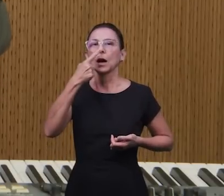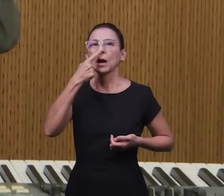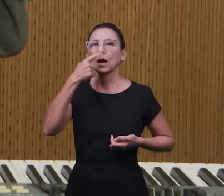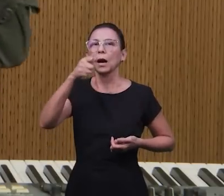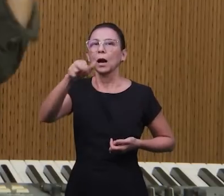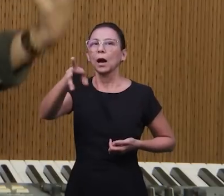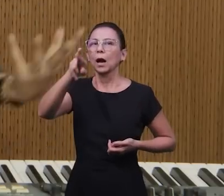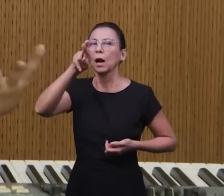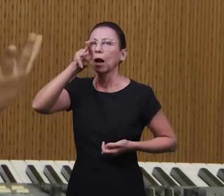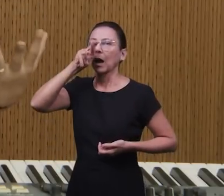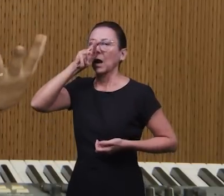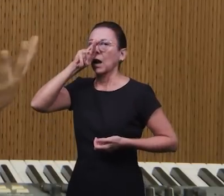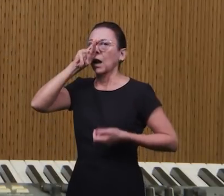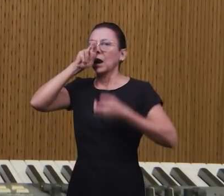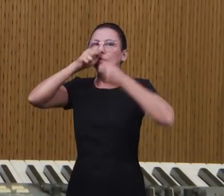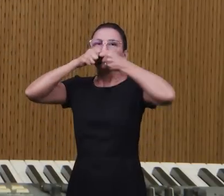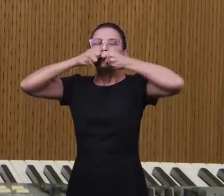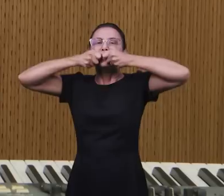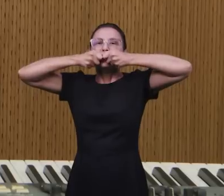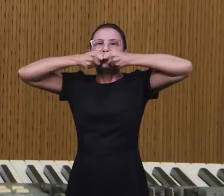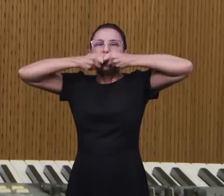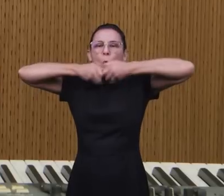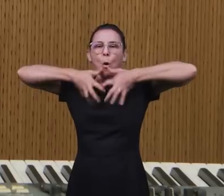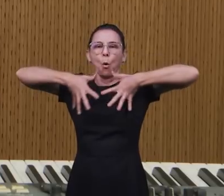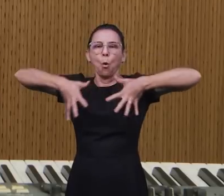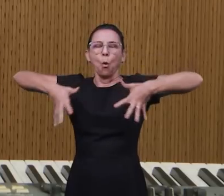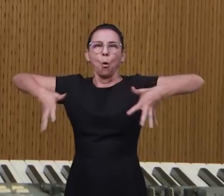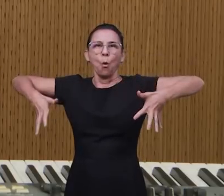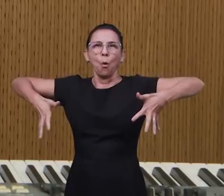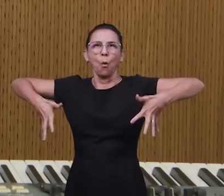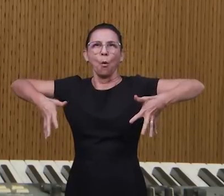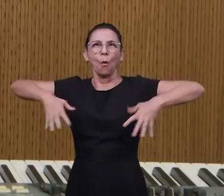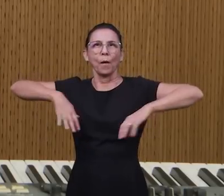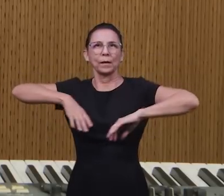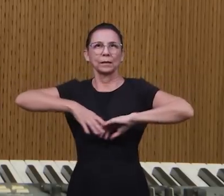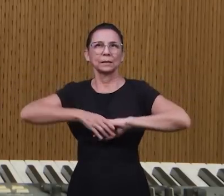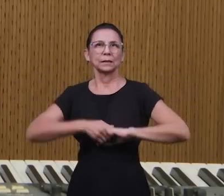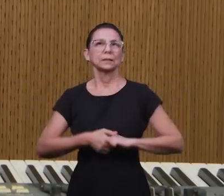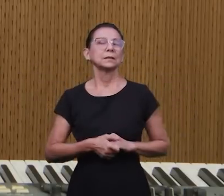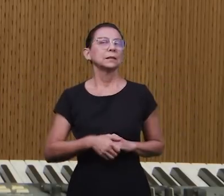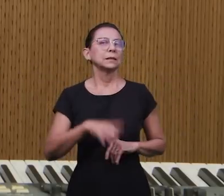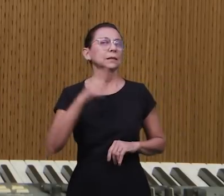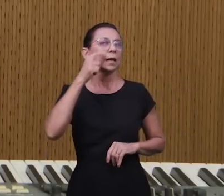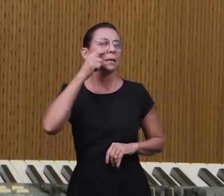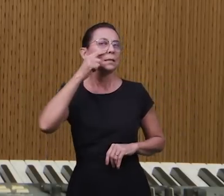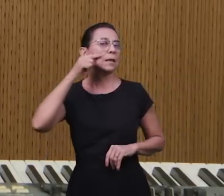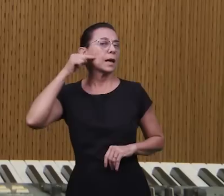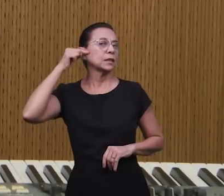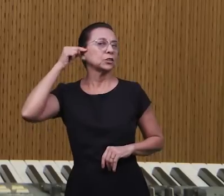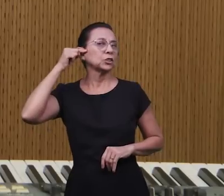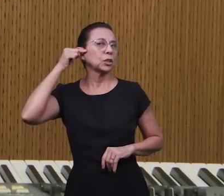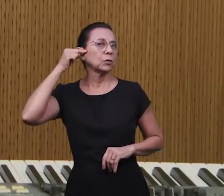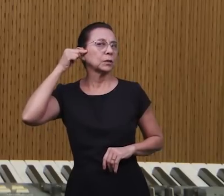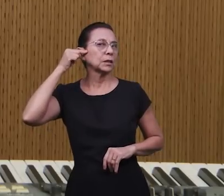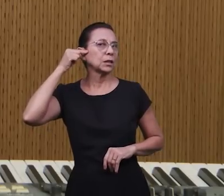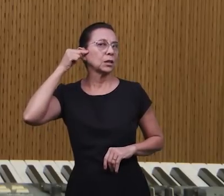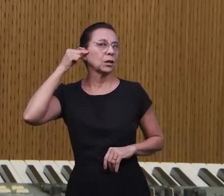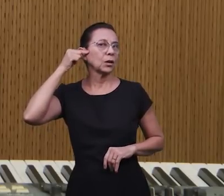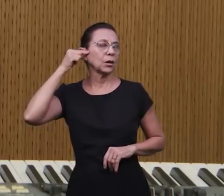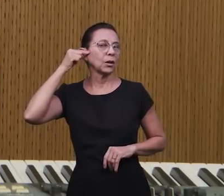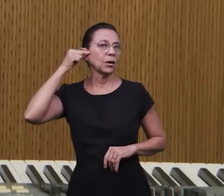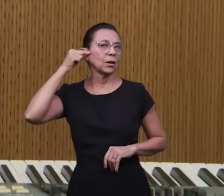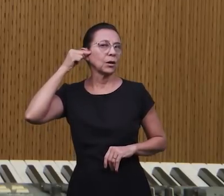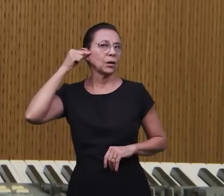essa estrutura se expanda. Lembra do palato mole que nós falamos? É exatamente esse lugar onde o